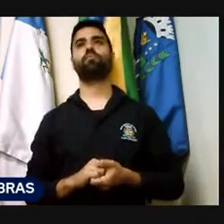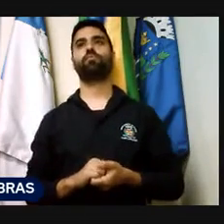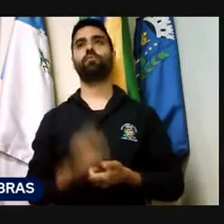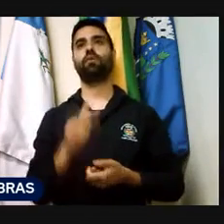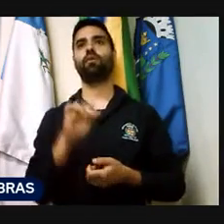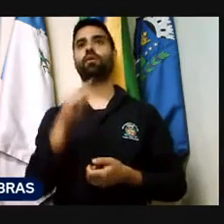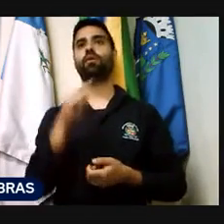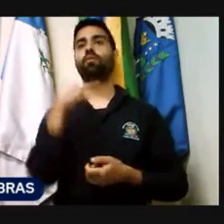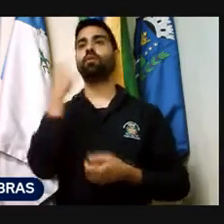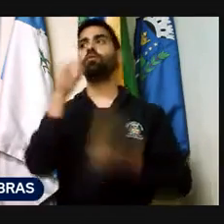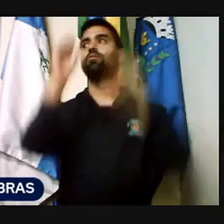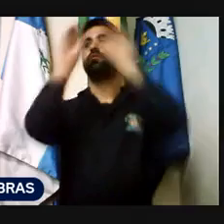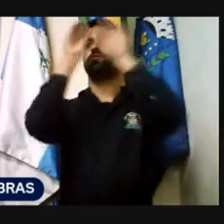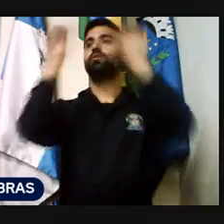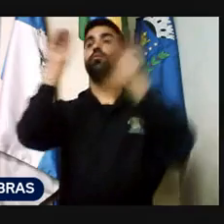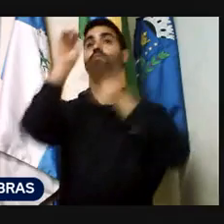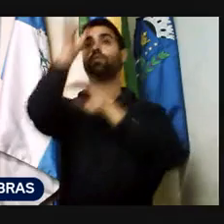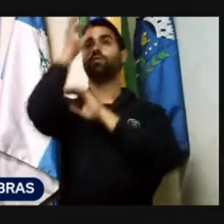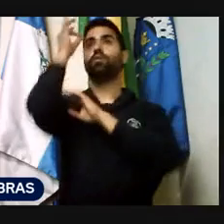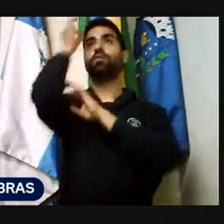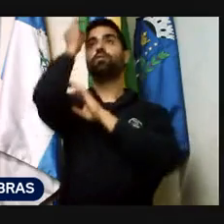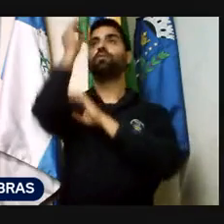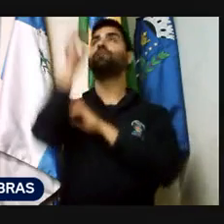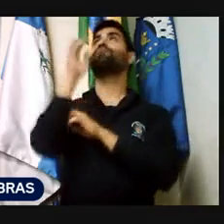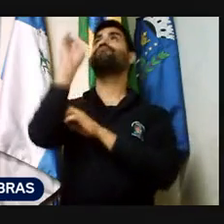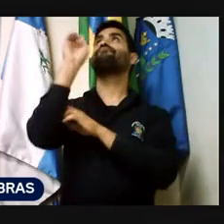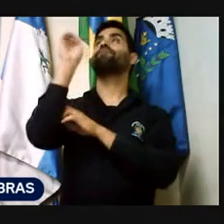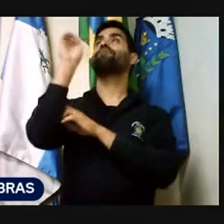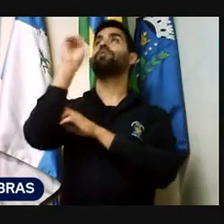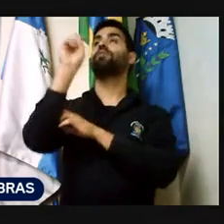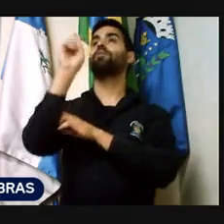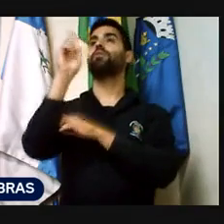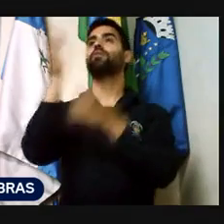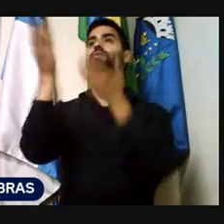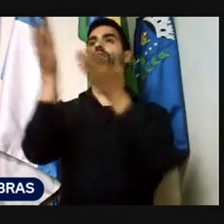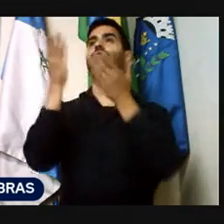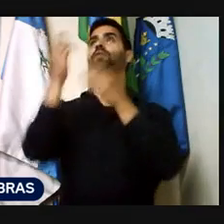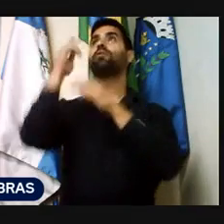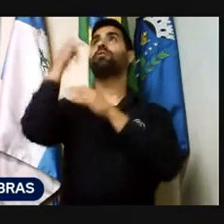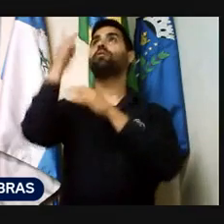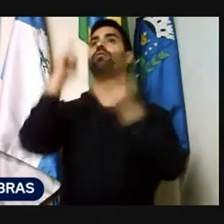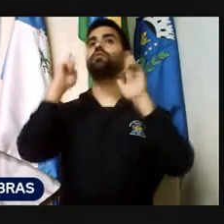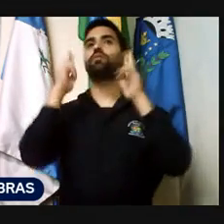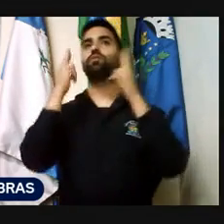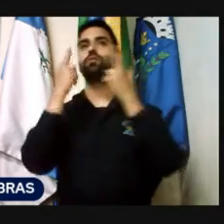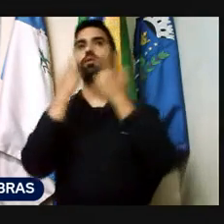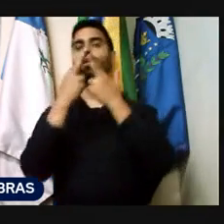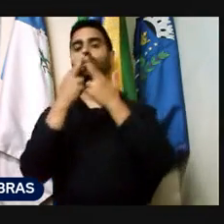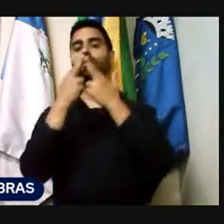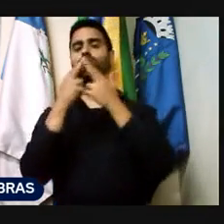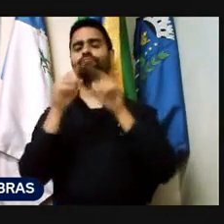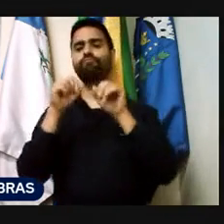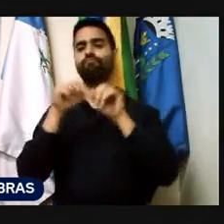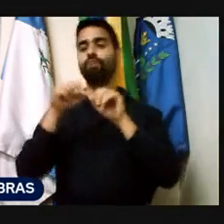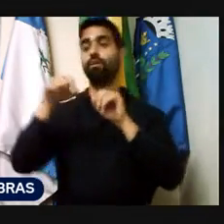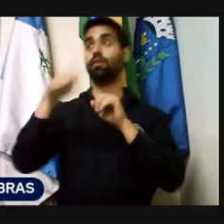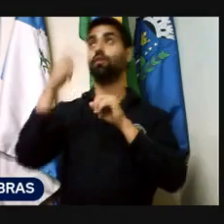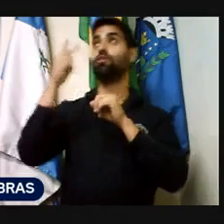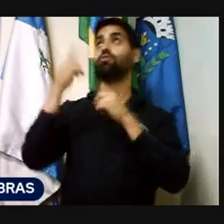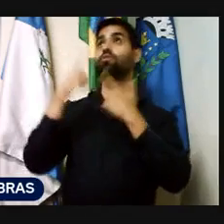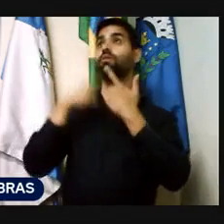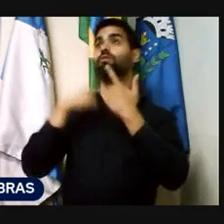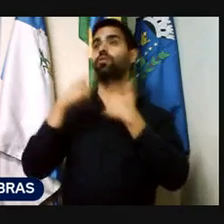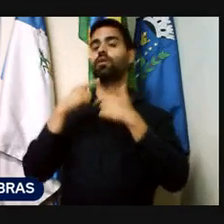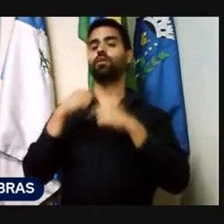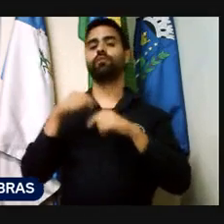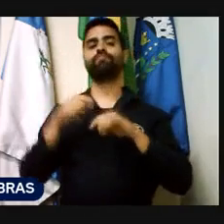Pai Nosso, que estais no céu, santificado seja o vosso nome. Venha a nós o vosso reino. Seja